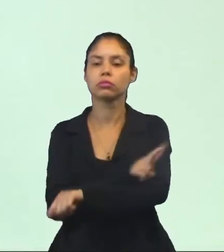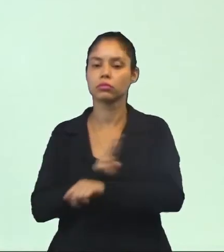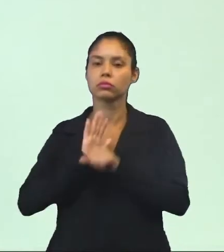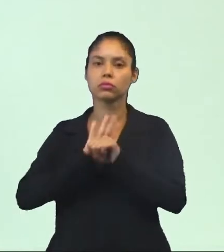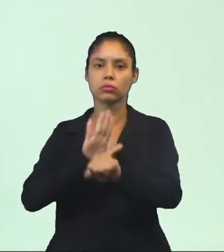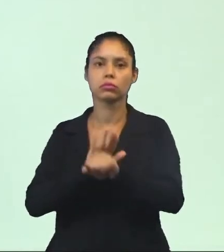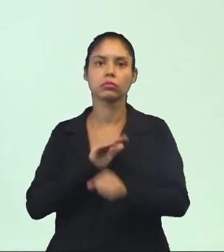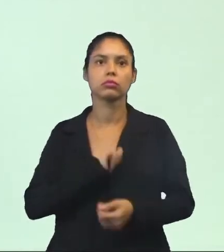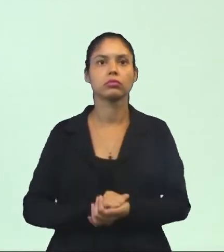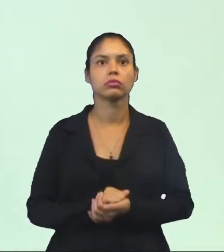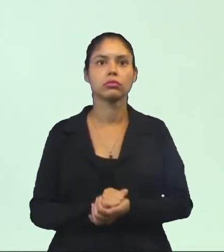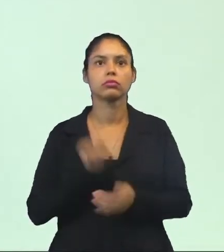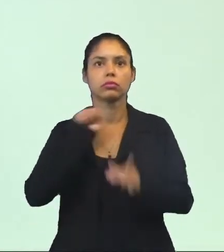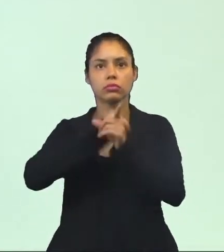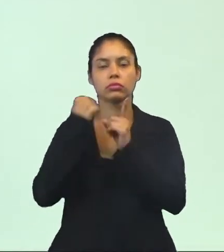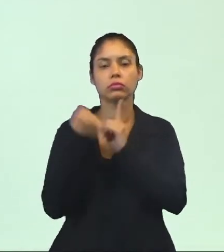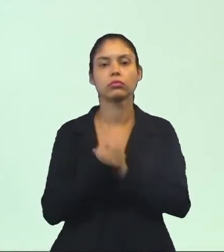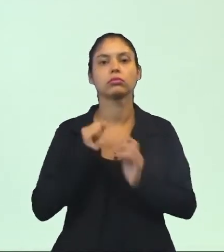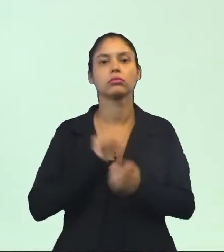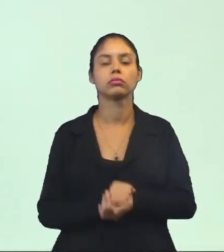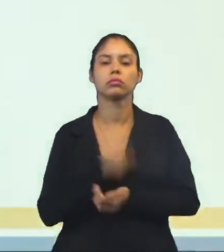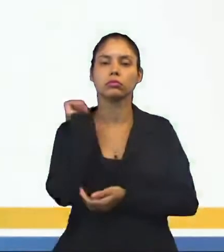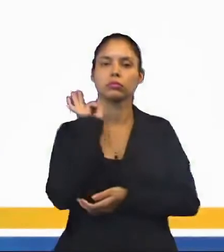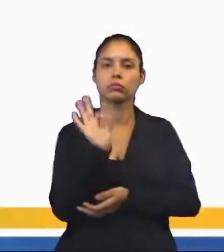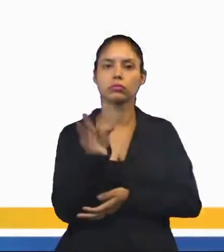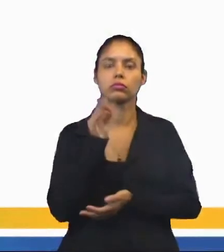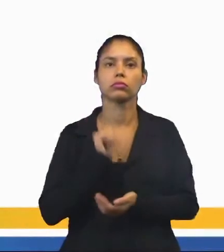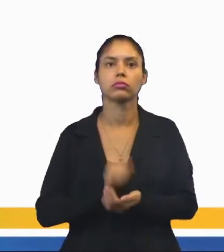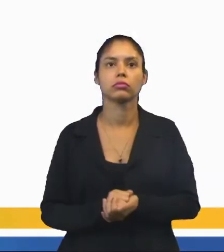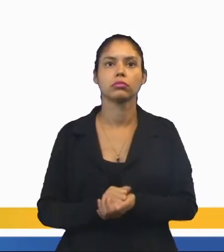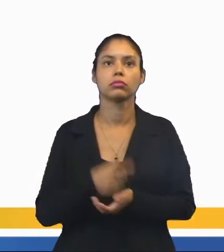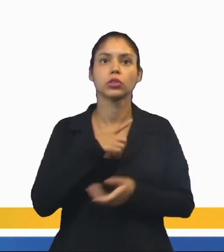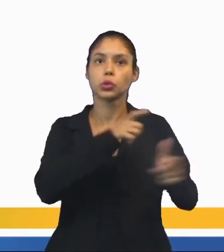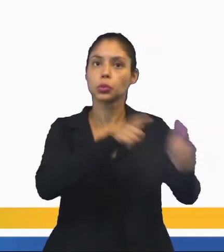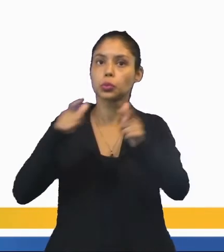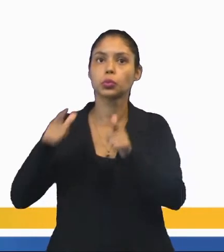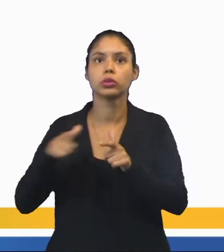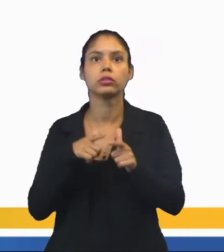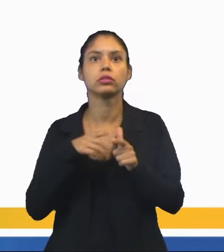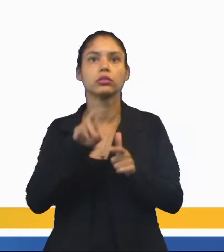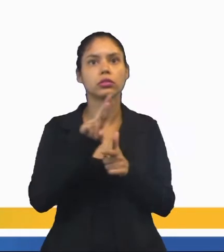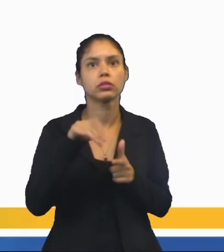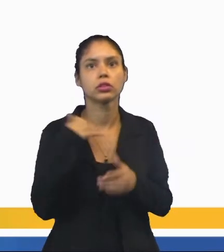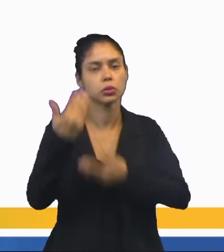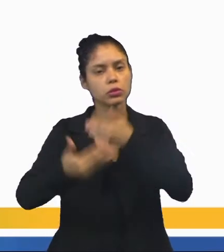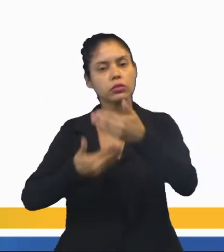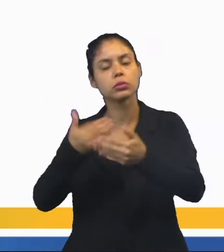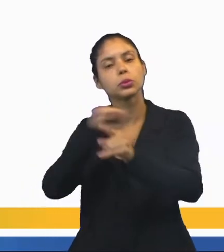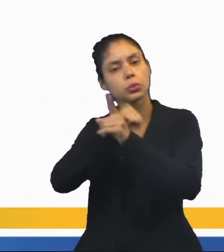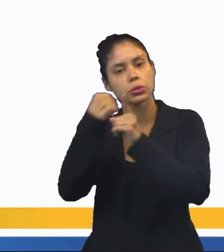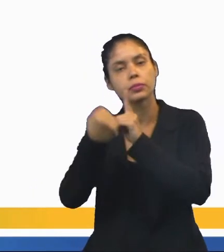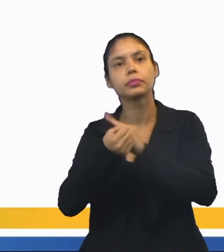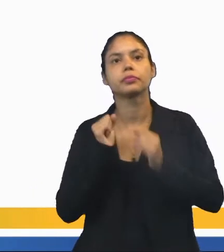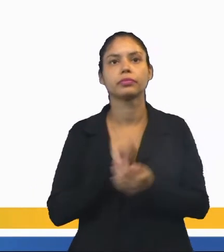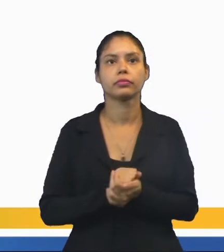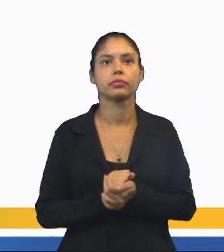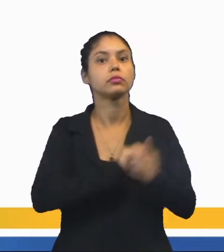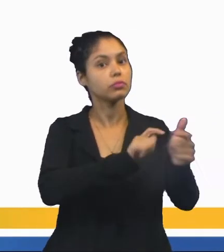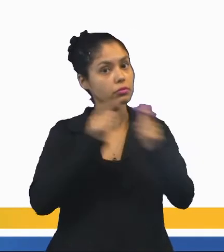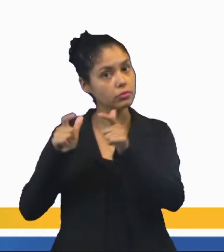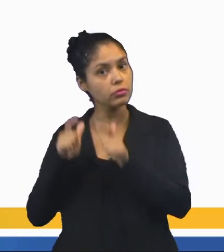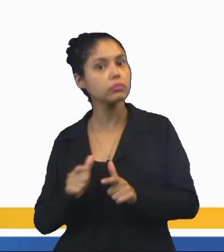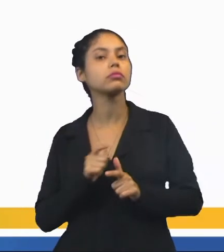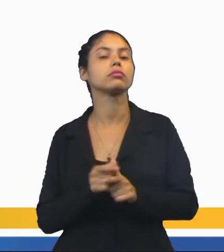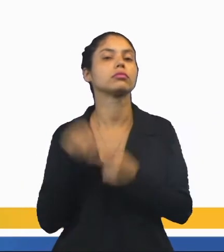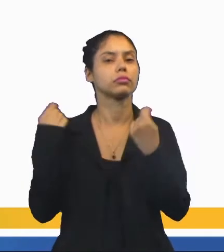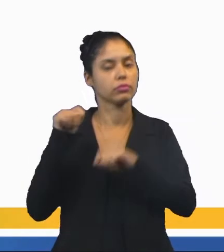no contexto social, certo? Há certas áreas carentes de desenvolvimento. Há certas áreas na